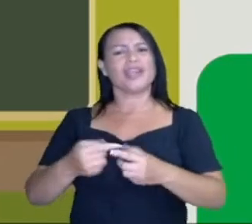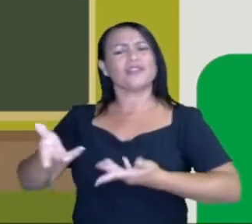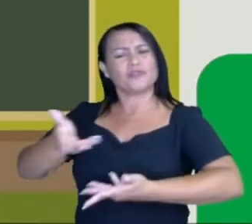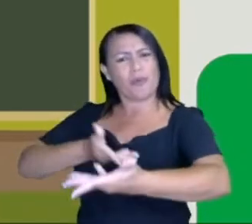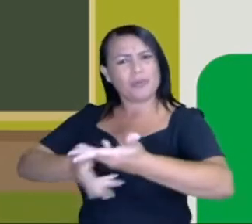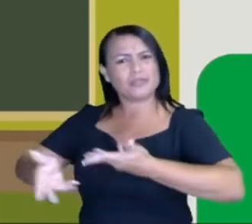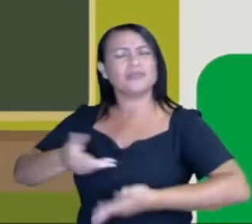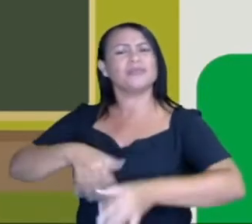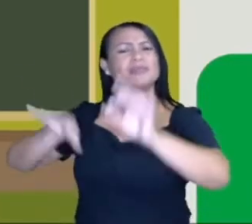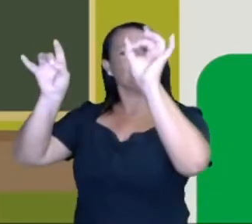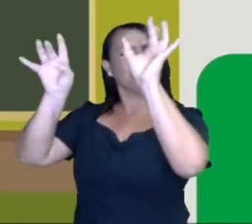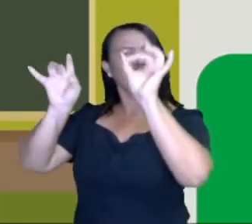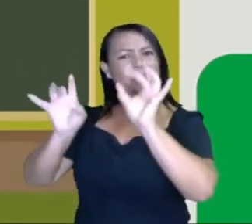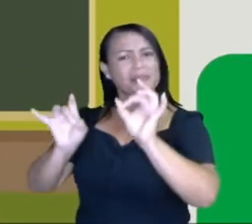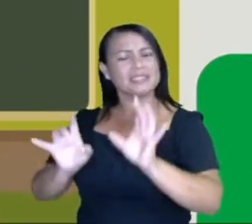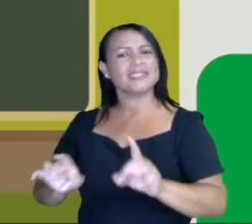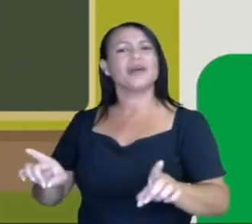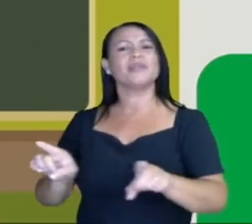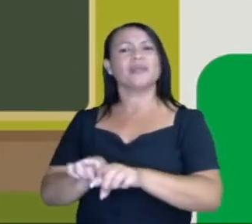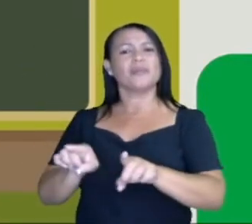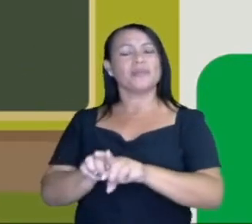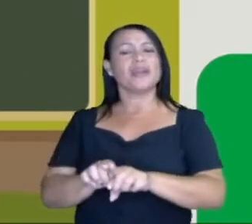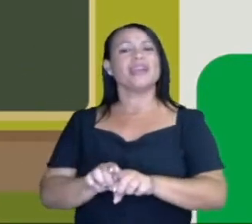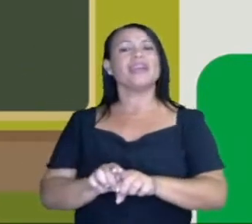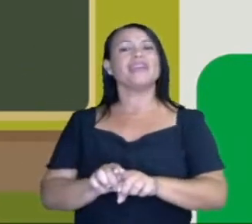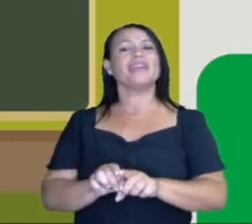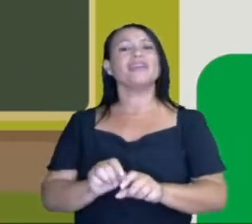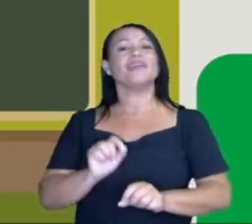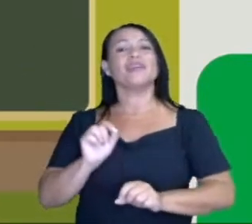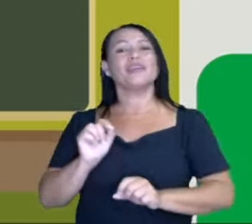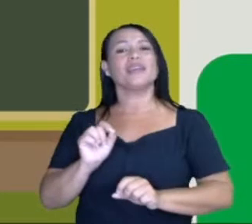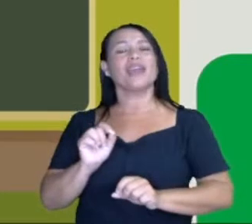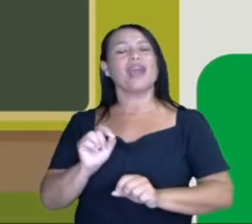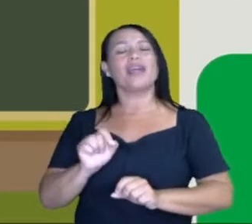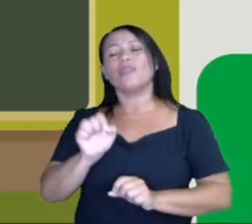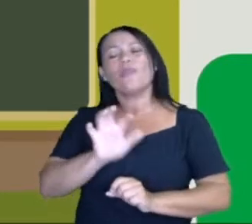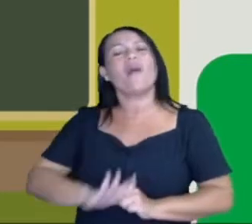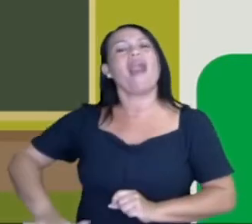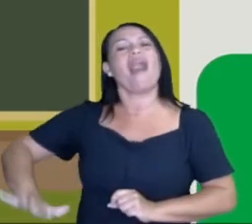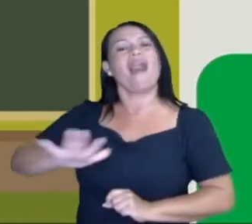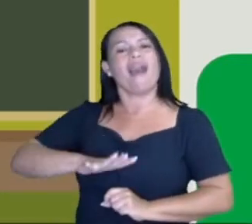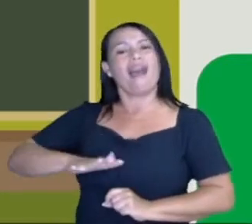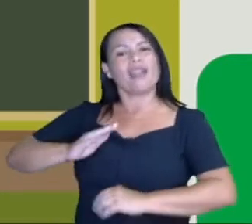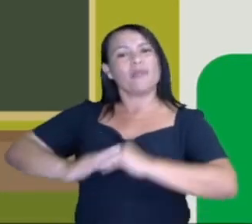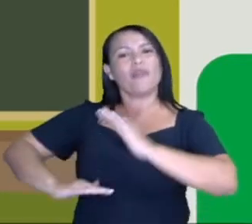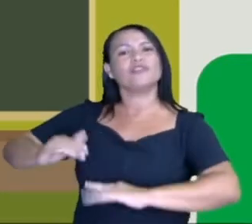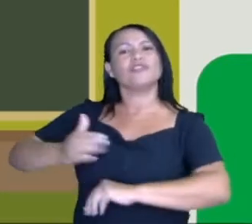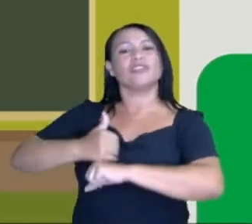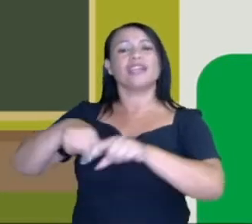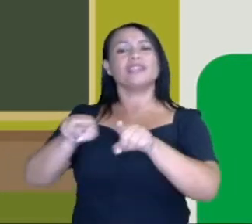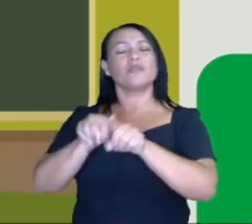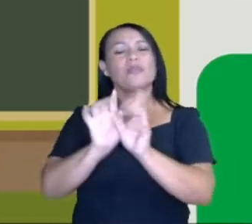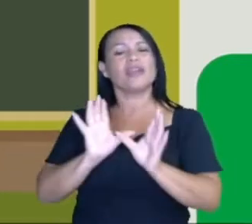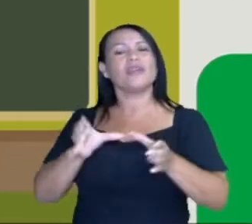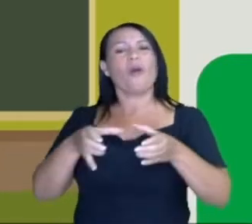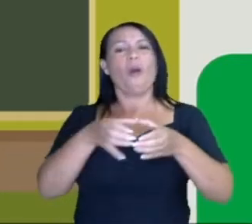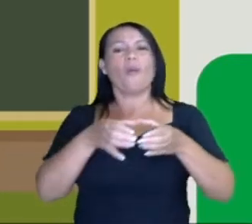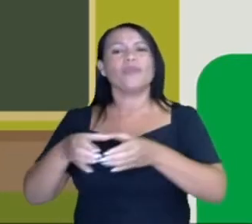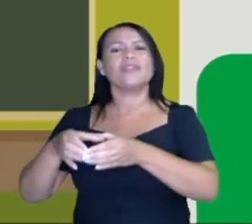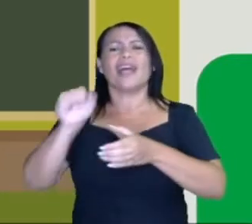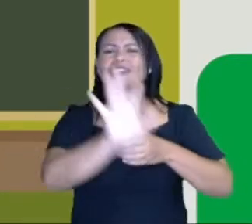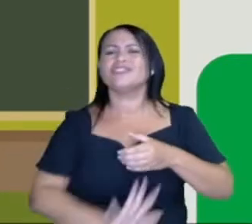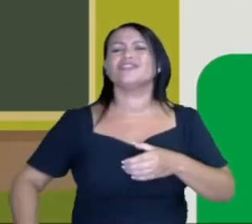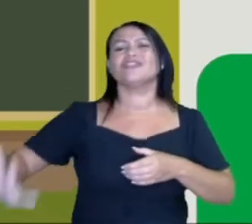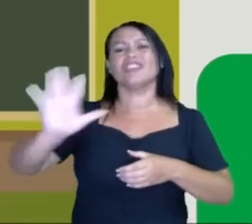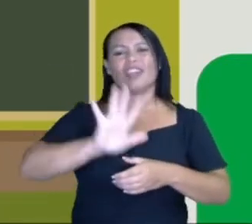contribuição especial em uma determinada área de campo ou na comunidade em